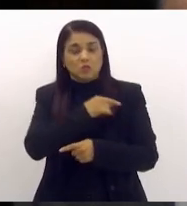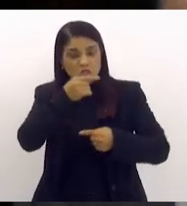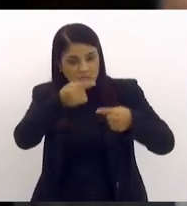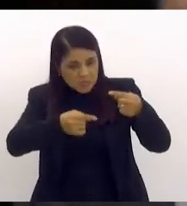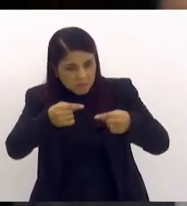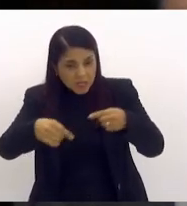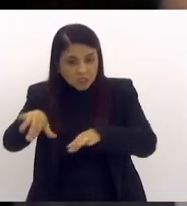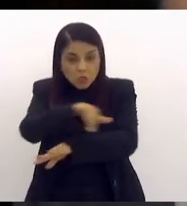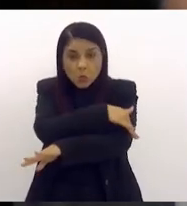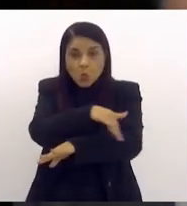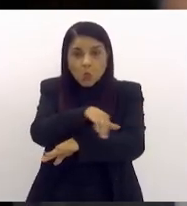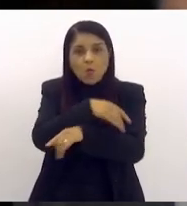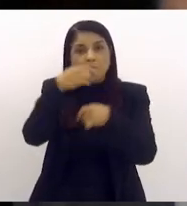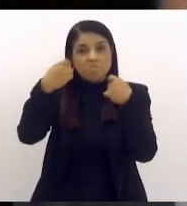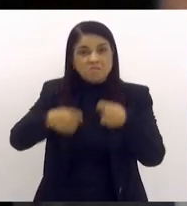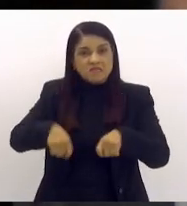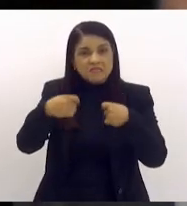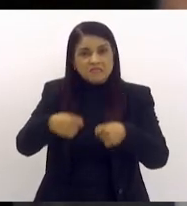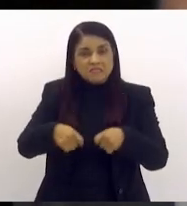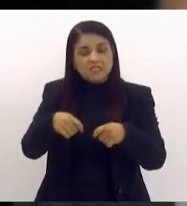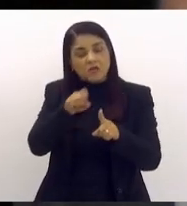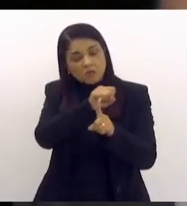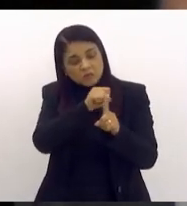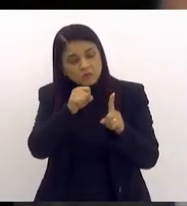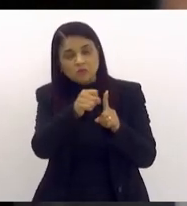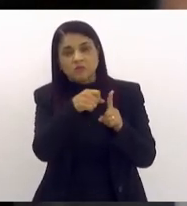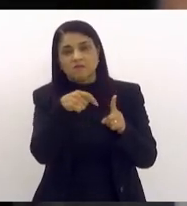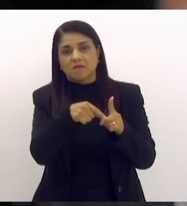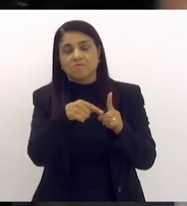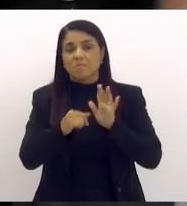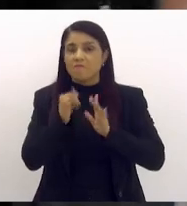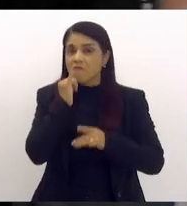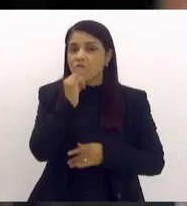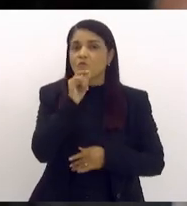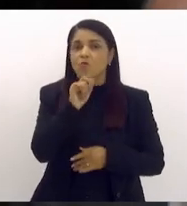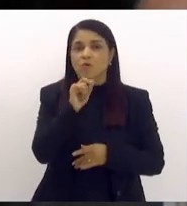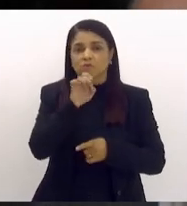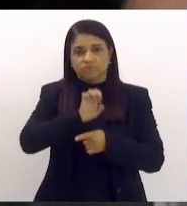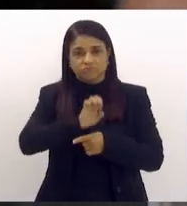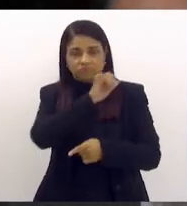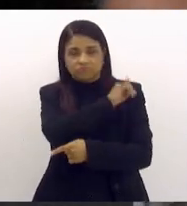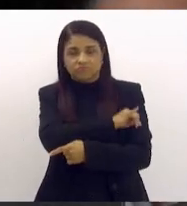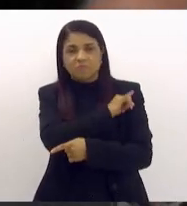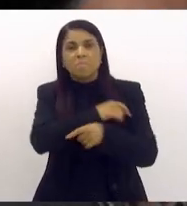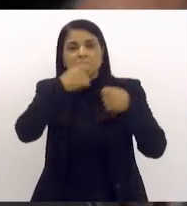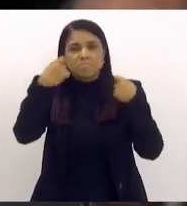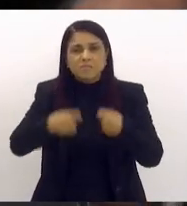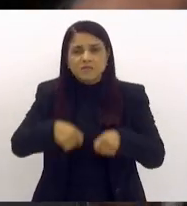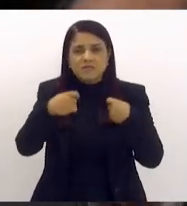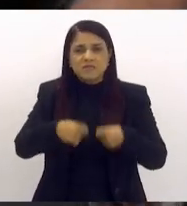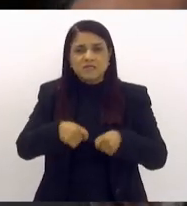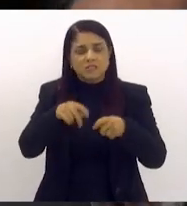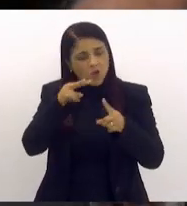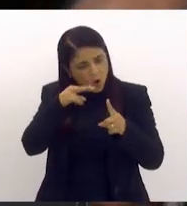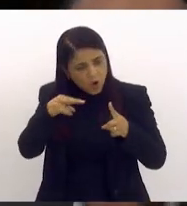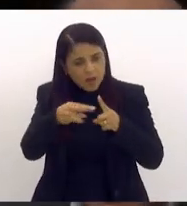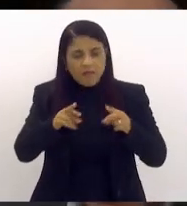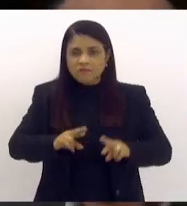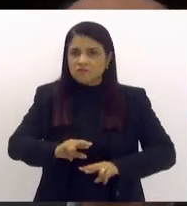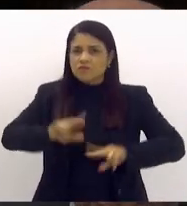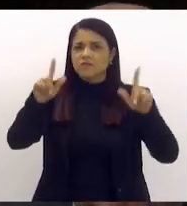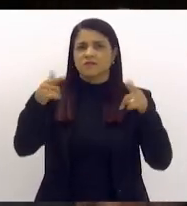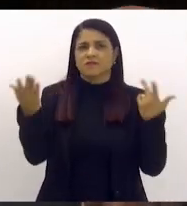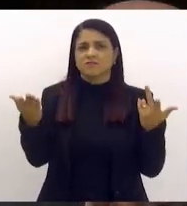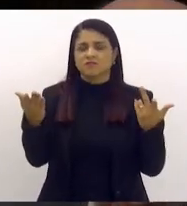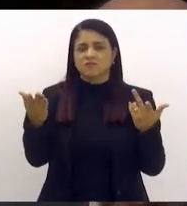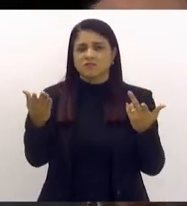ruas do Rio de Janeiro esse debate precisa ser feito com a sociedade para dizer que o Rio de Janeiro precisa ser olhado de forma diferente dada a